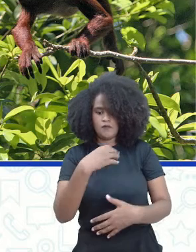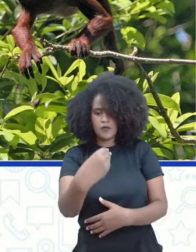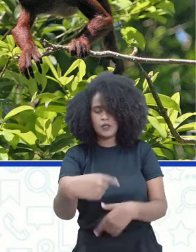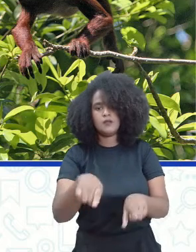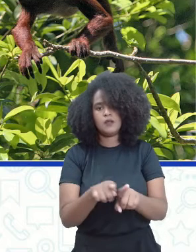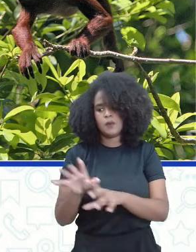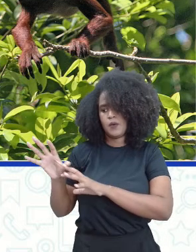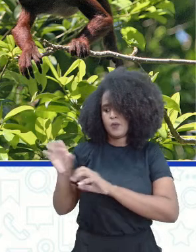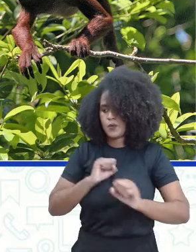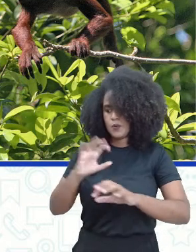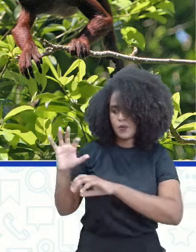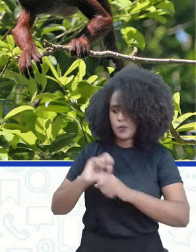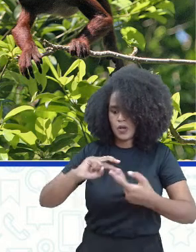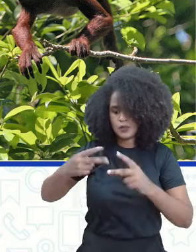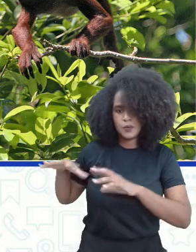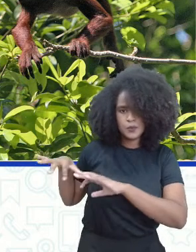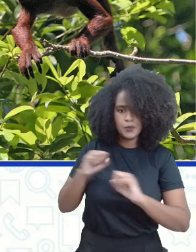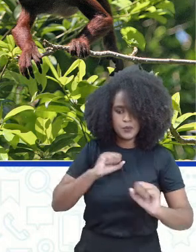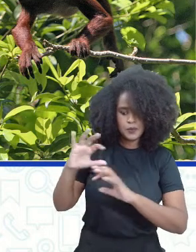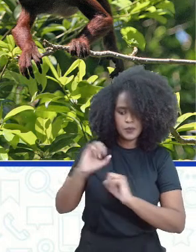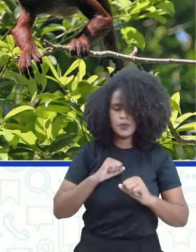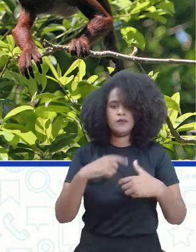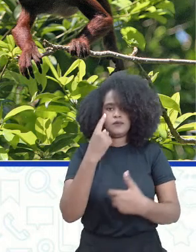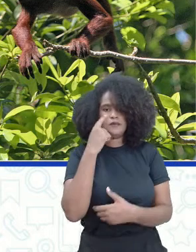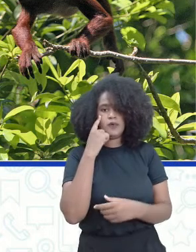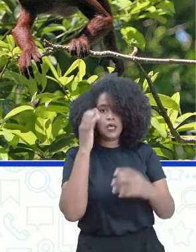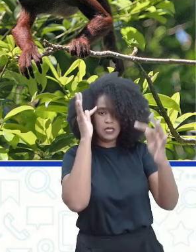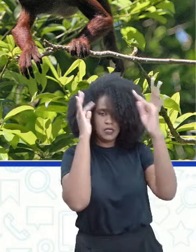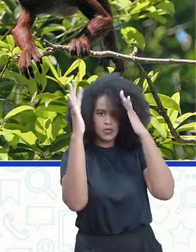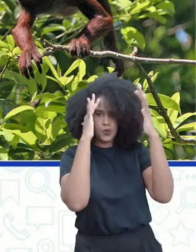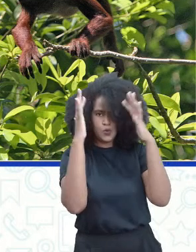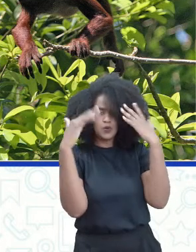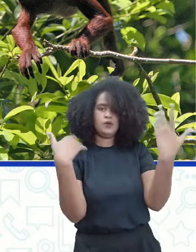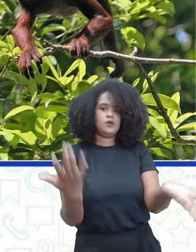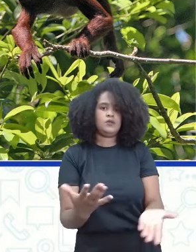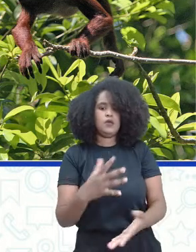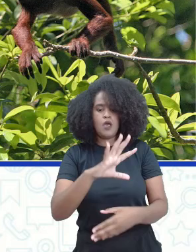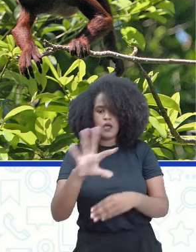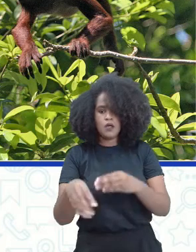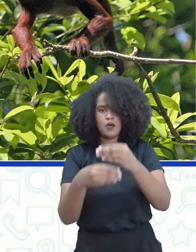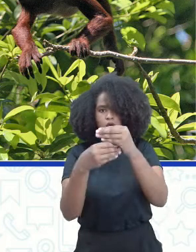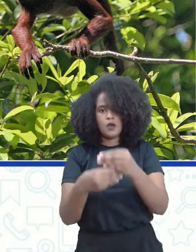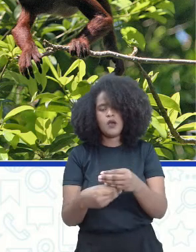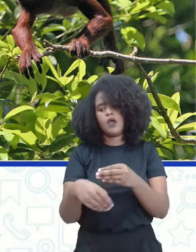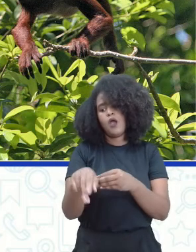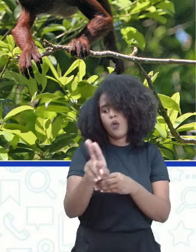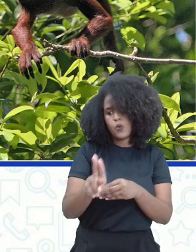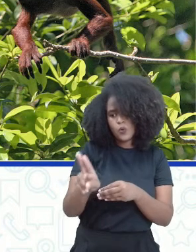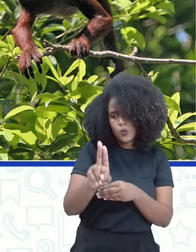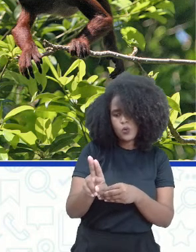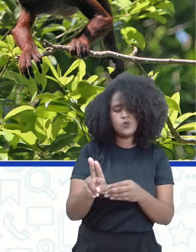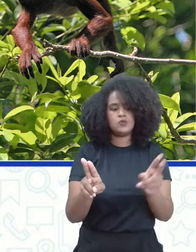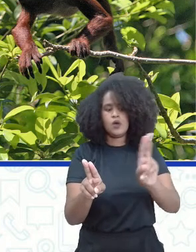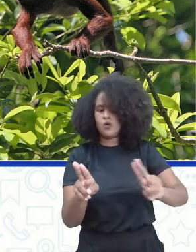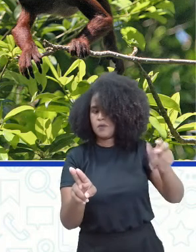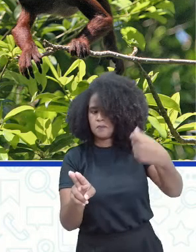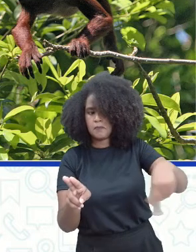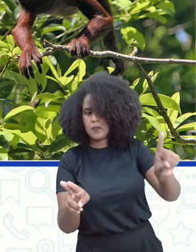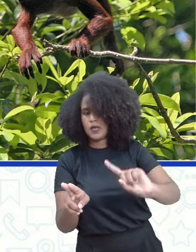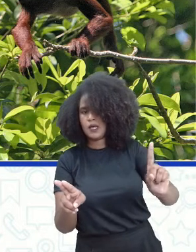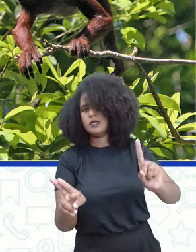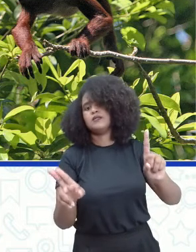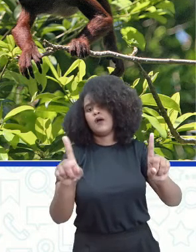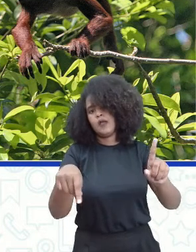Então, aí é mais uma das teorias, né, que vai se unir à lei do uso e desuso de Lamarck. Então, como eu